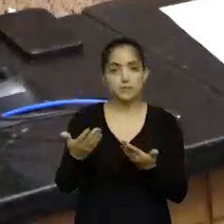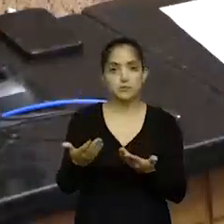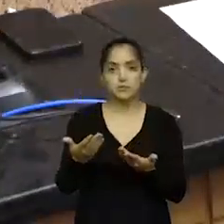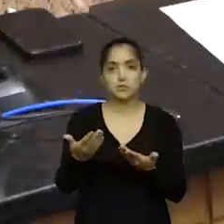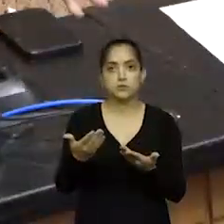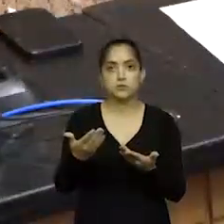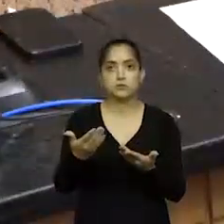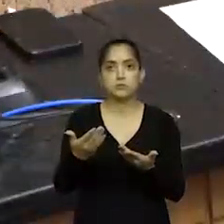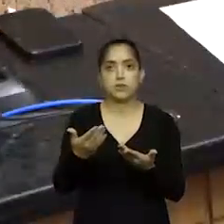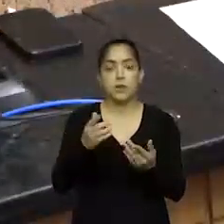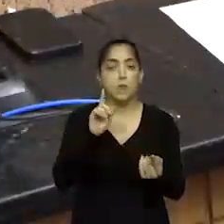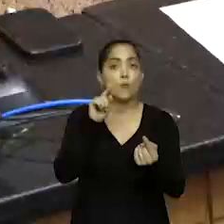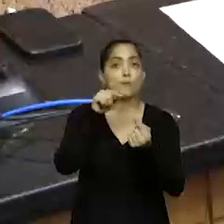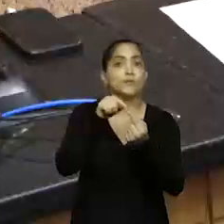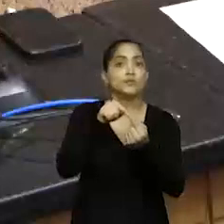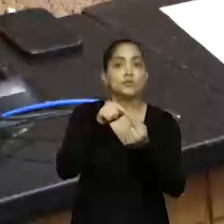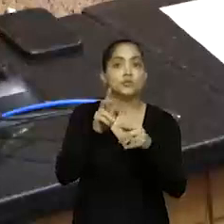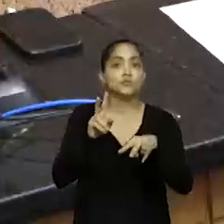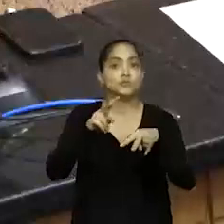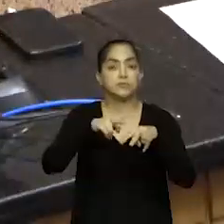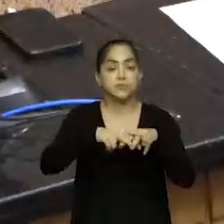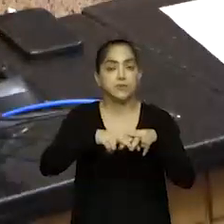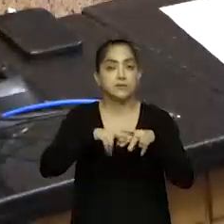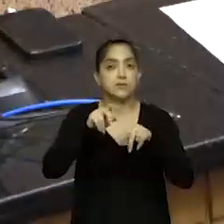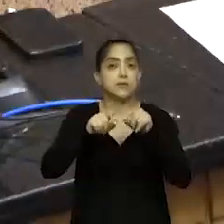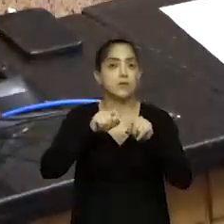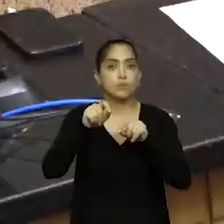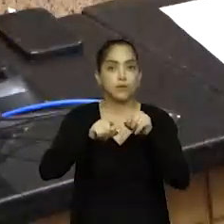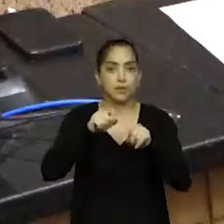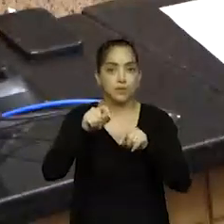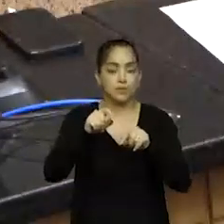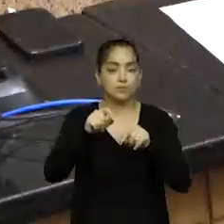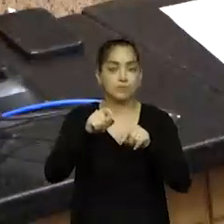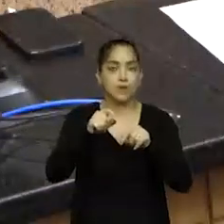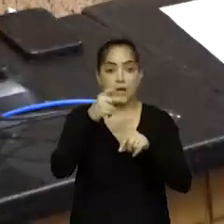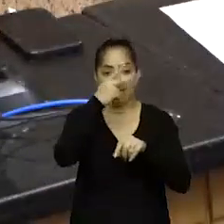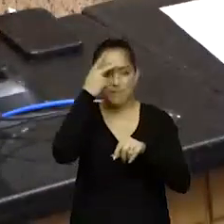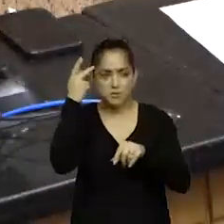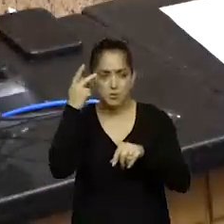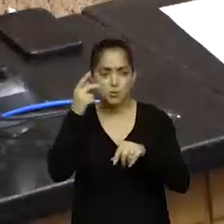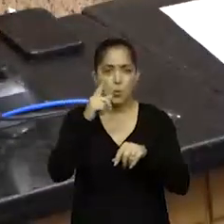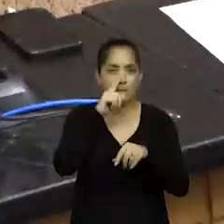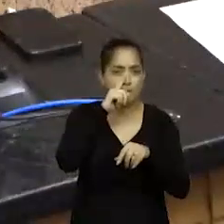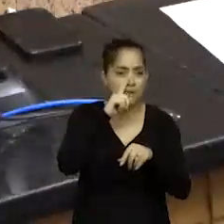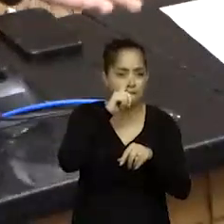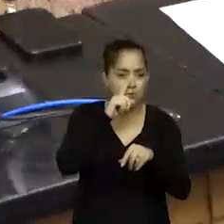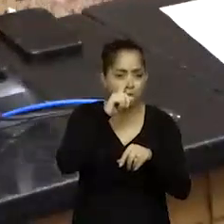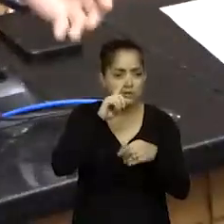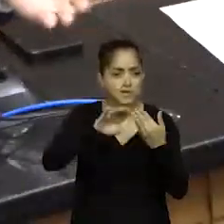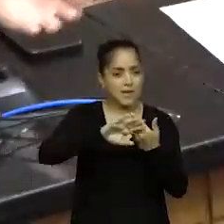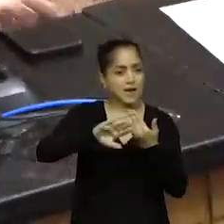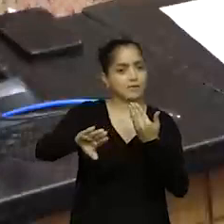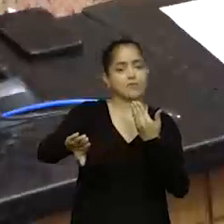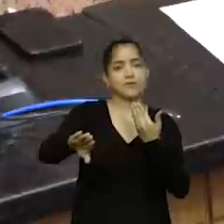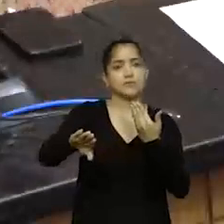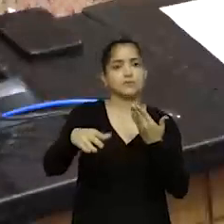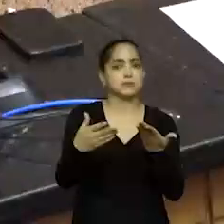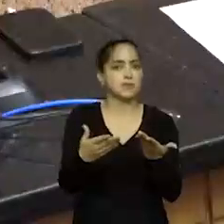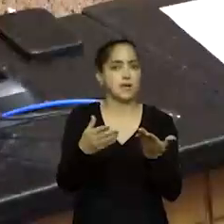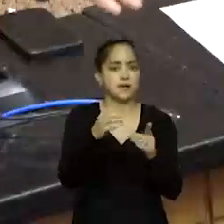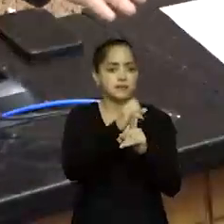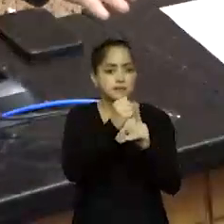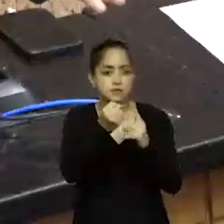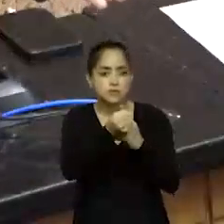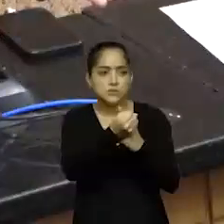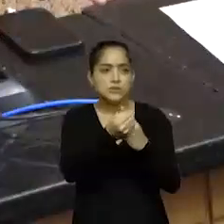a primeira função de prender um meliante, um sujeito perigoso, é tirar esse cidadão de circulação das pessoas